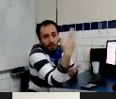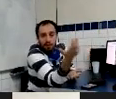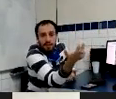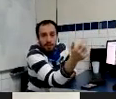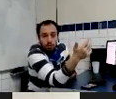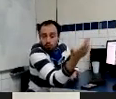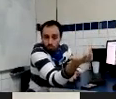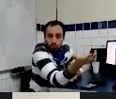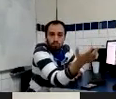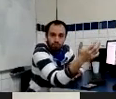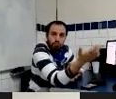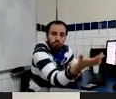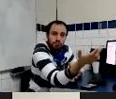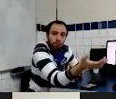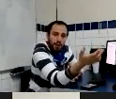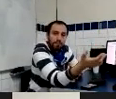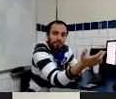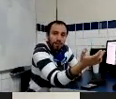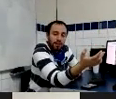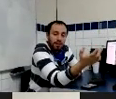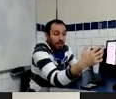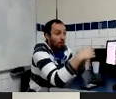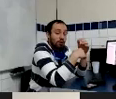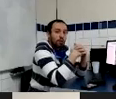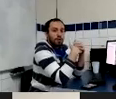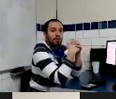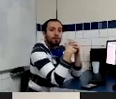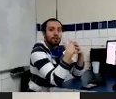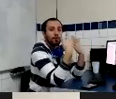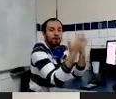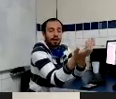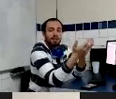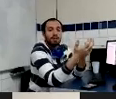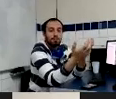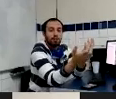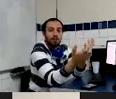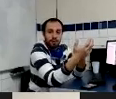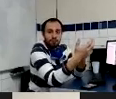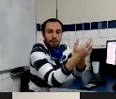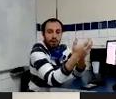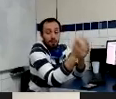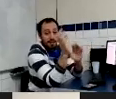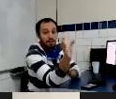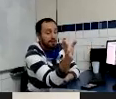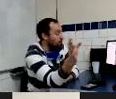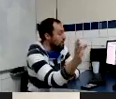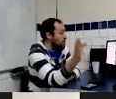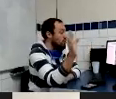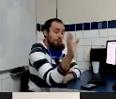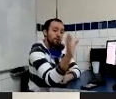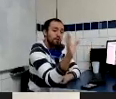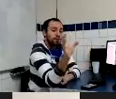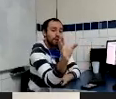de uma determinada invasão. Tudo bem? Então, olha quanta coisa foi desenvolvida graças ao capital. Mas atenção,